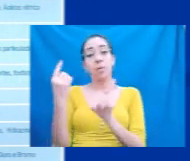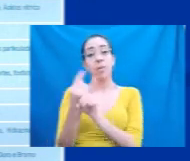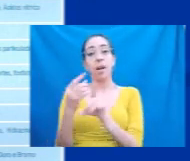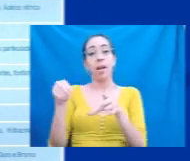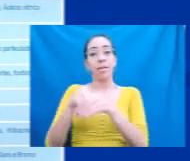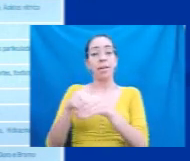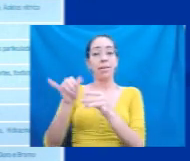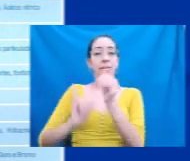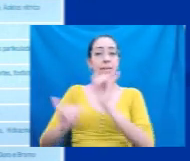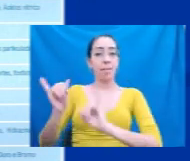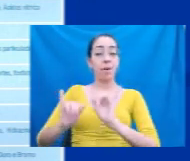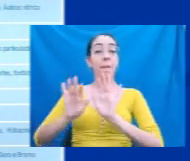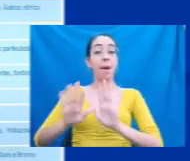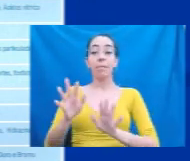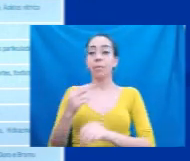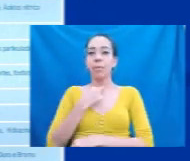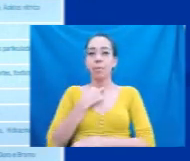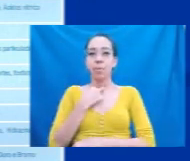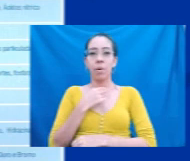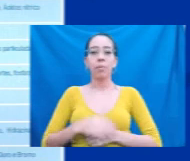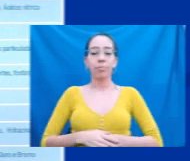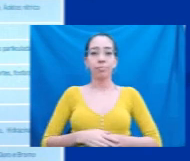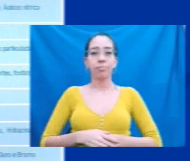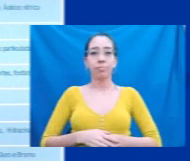ácido fosfórico, incompatível com